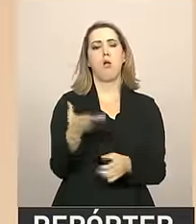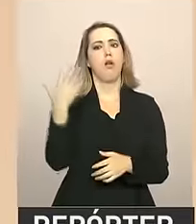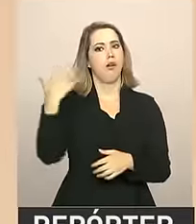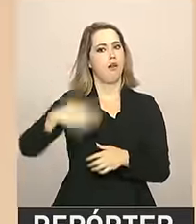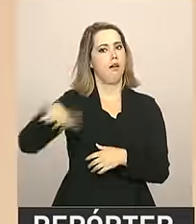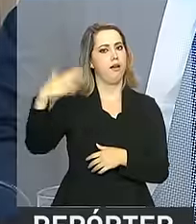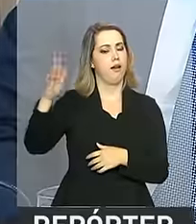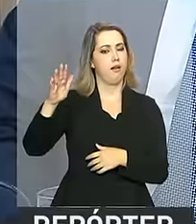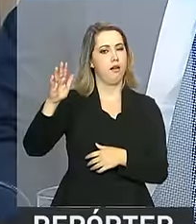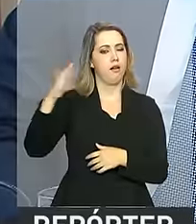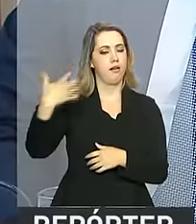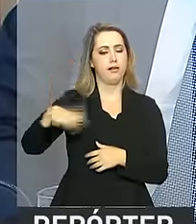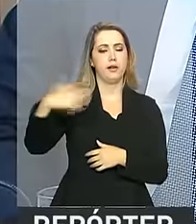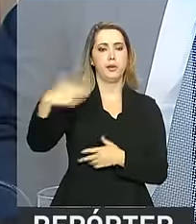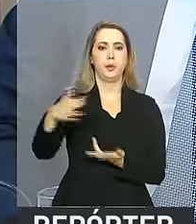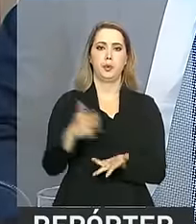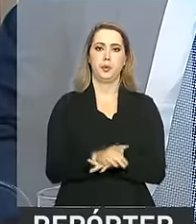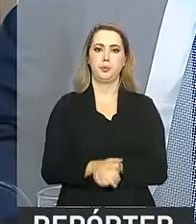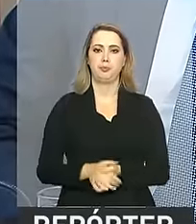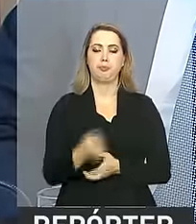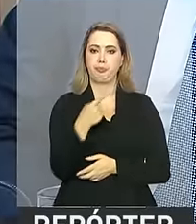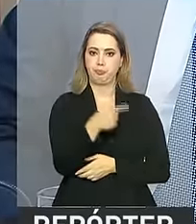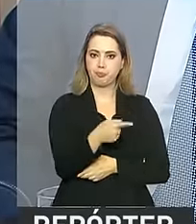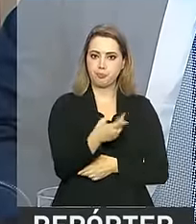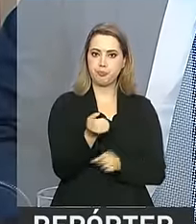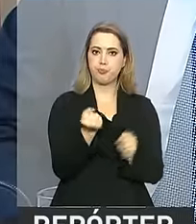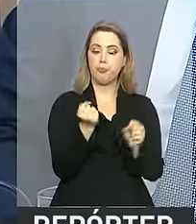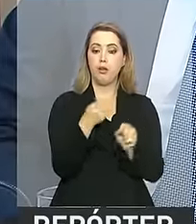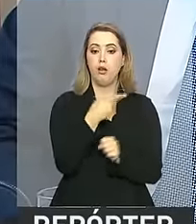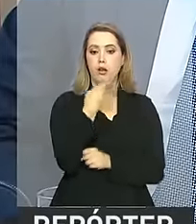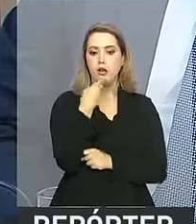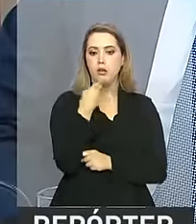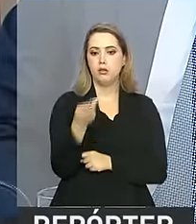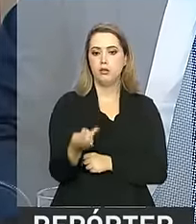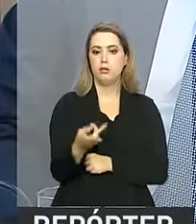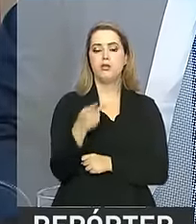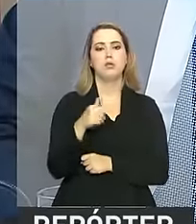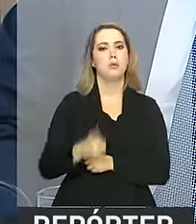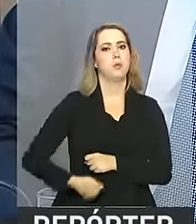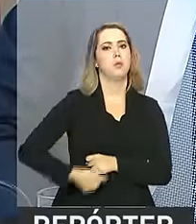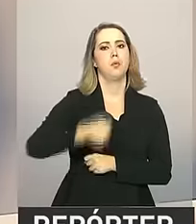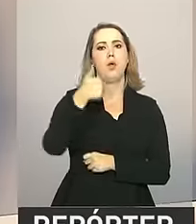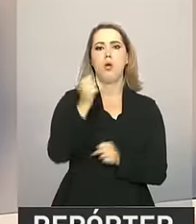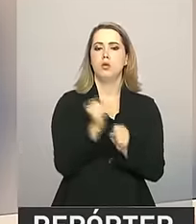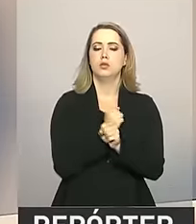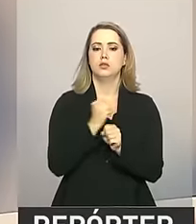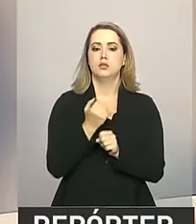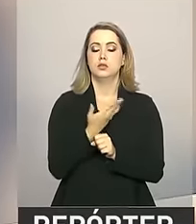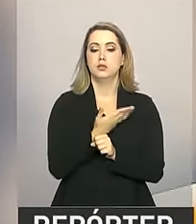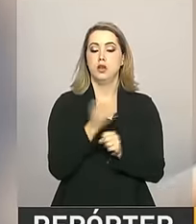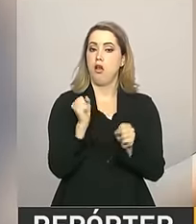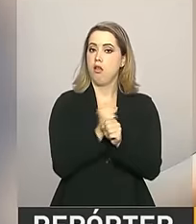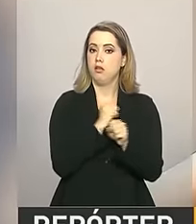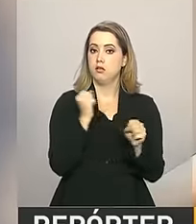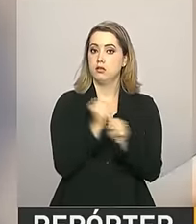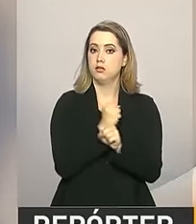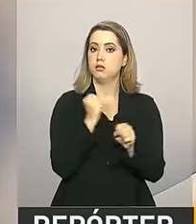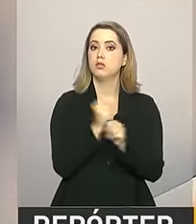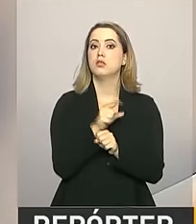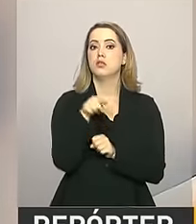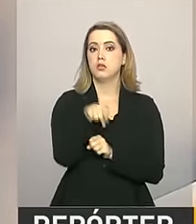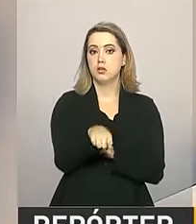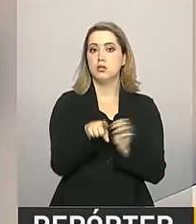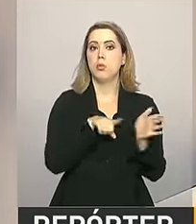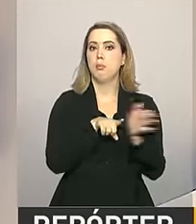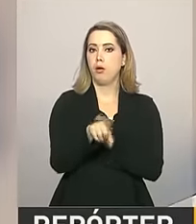Maurício Quintela, a infraestrutura foi um dos itens mais bem avaliados pelos passageiros. A infraestrutura é o item com a